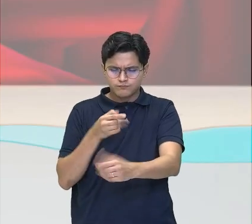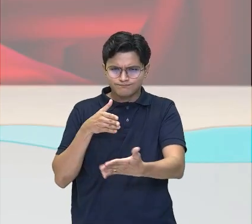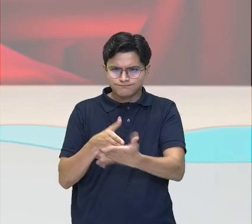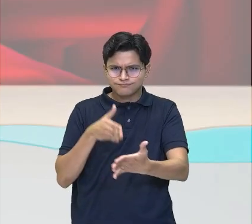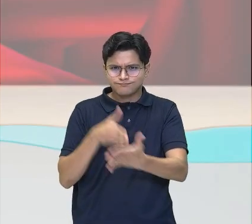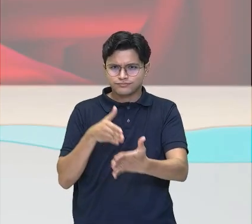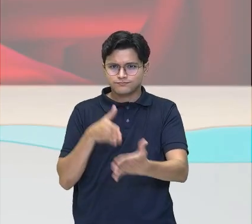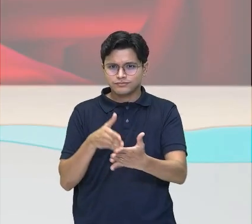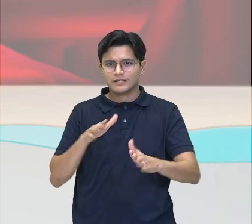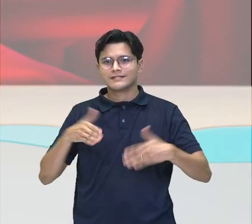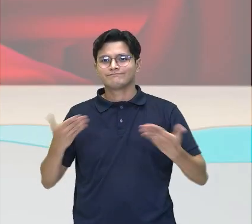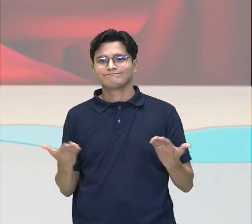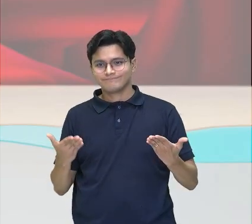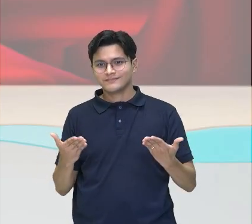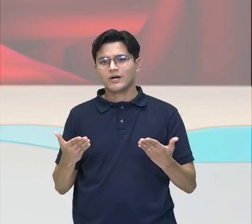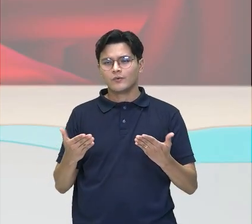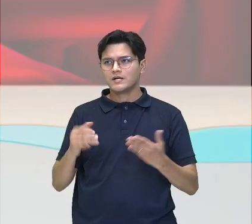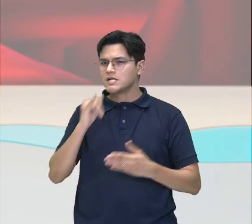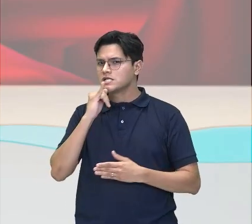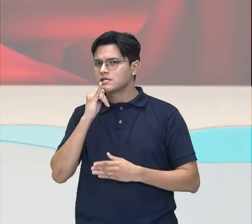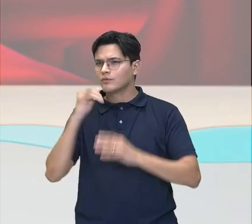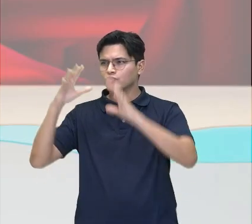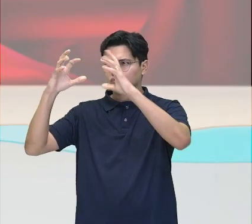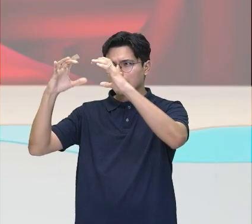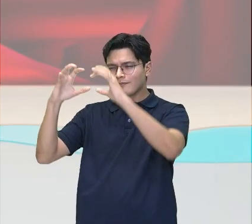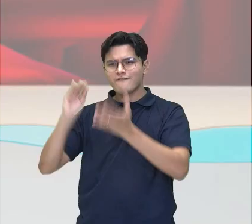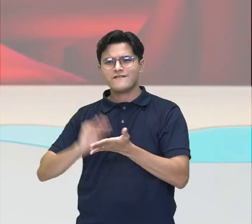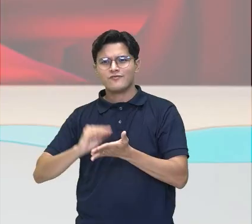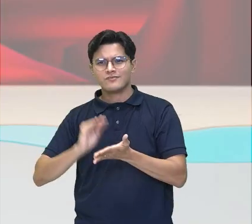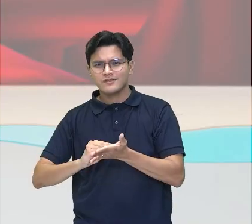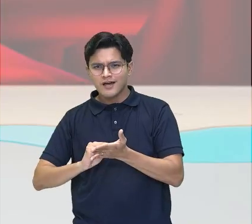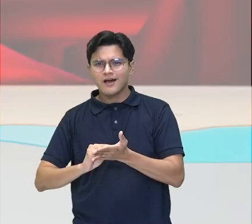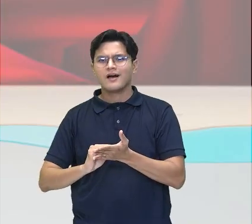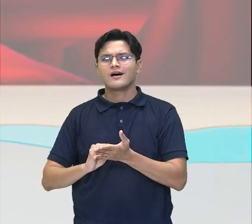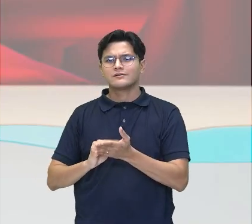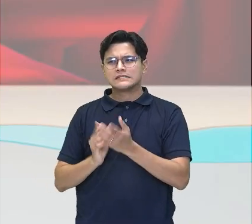aí, esse vaso que fica ali